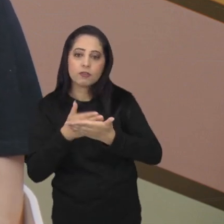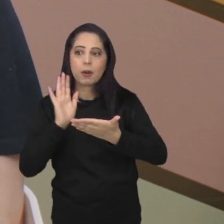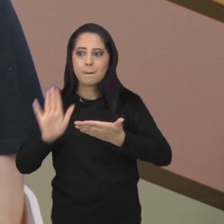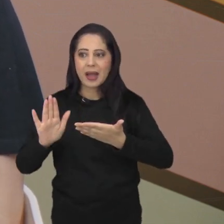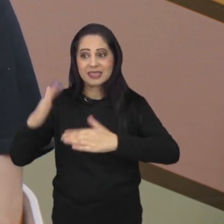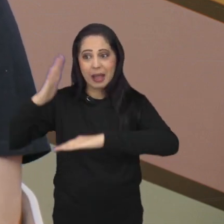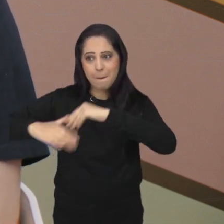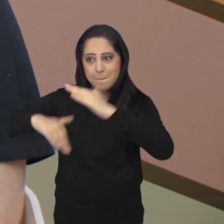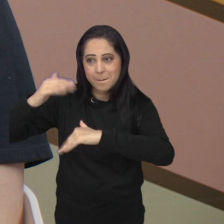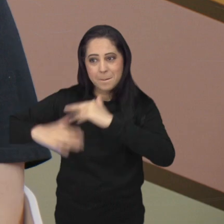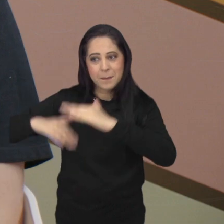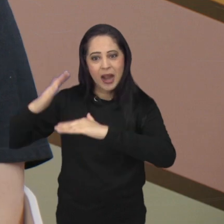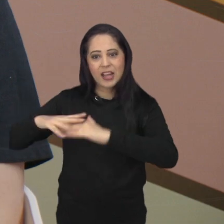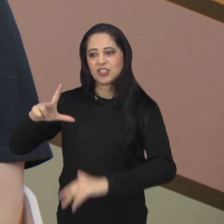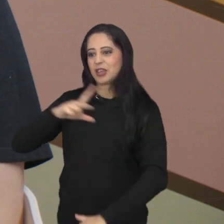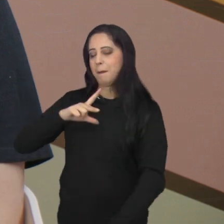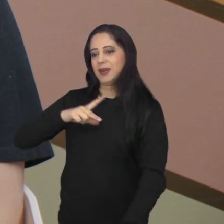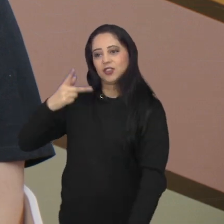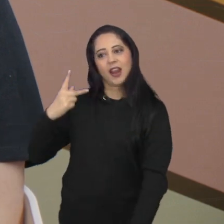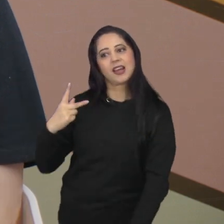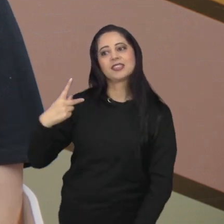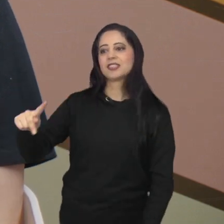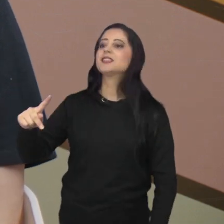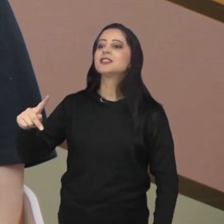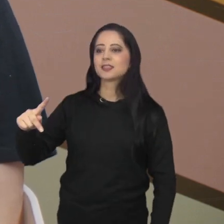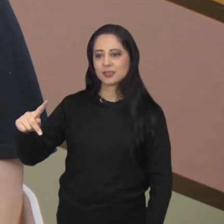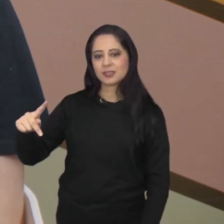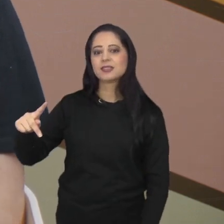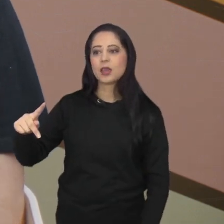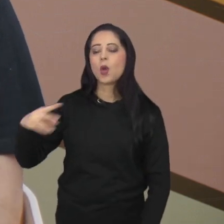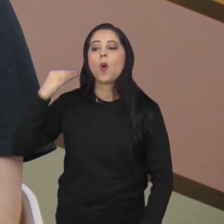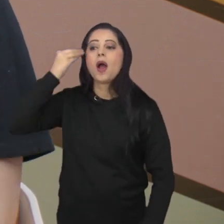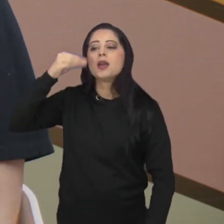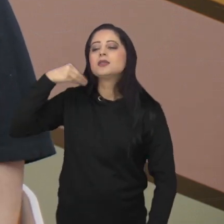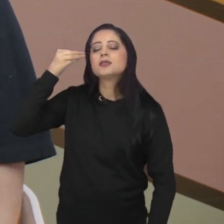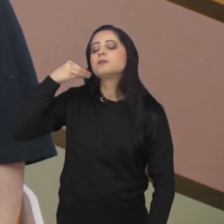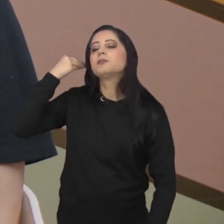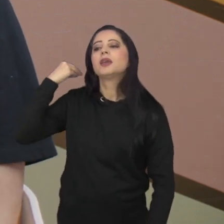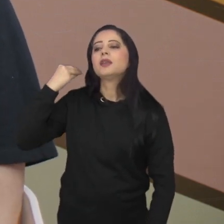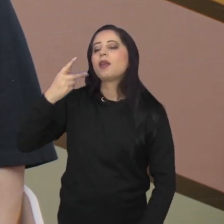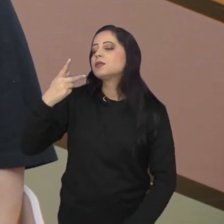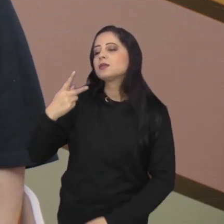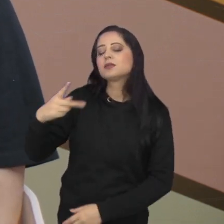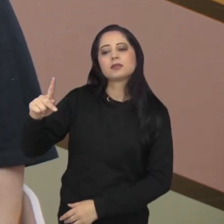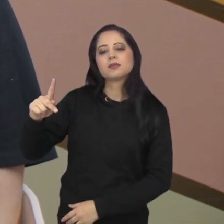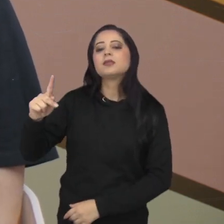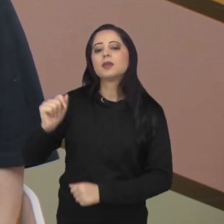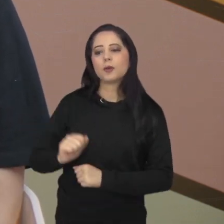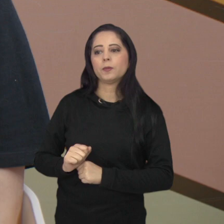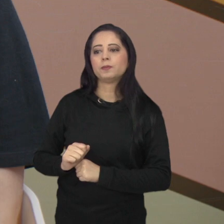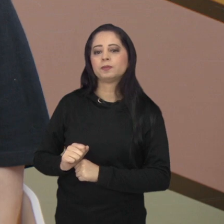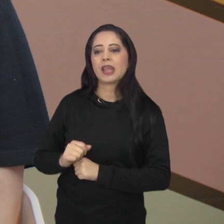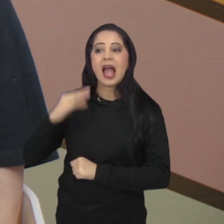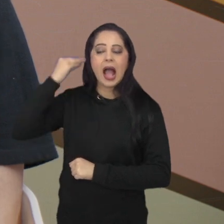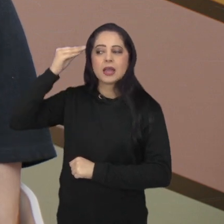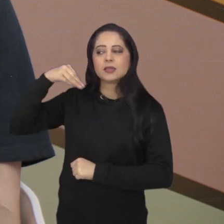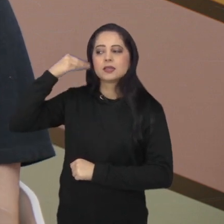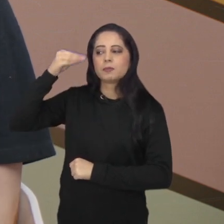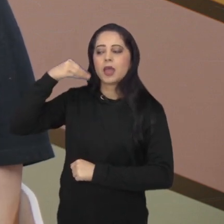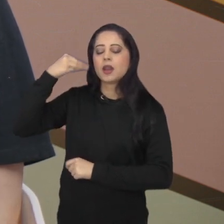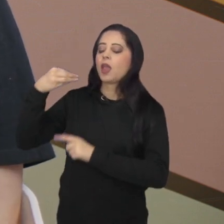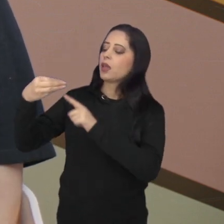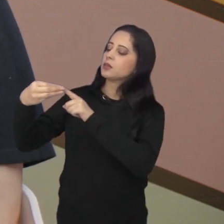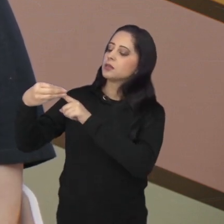mas a prática é o mais importante, como a gente costuma dizer, a experiência é a mestra. A gente tem que deixar a